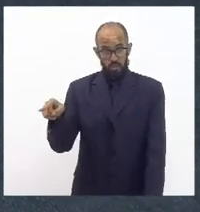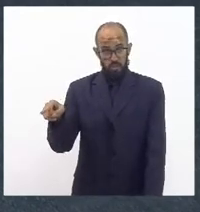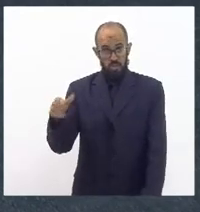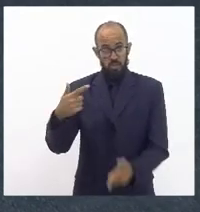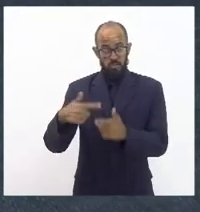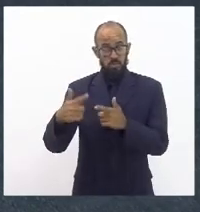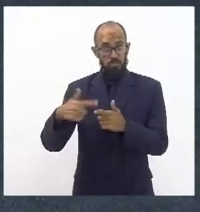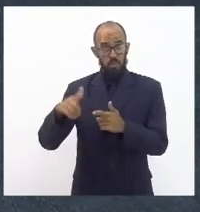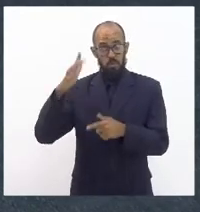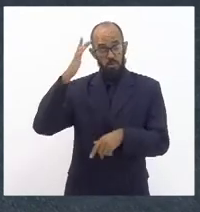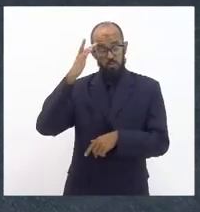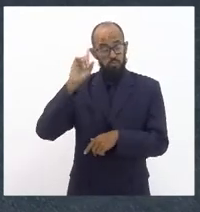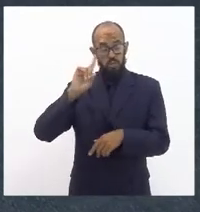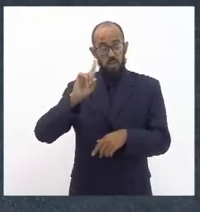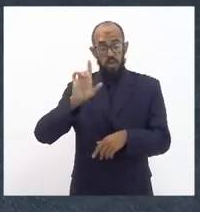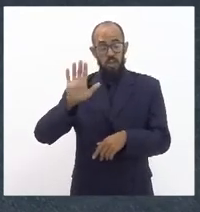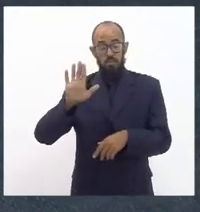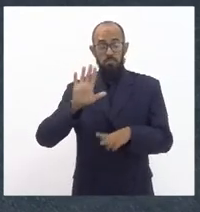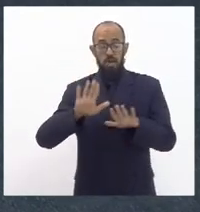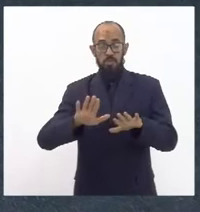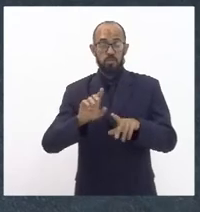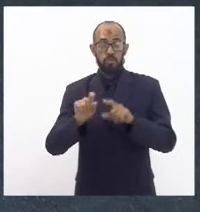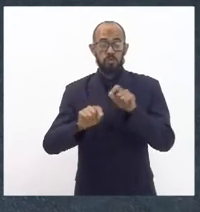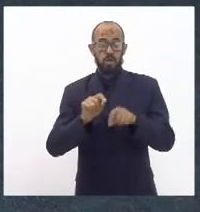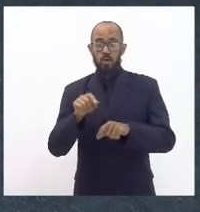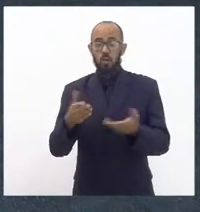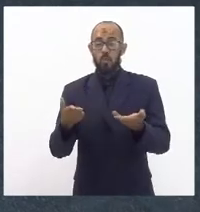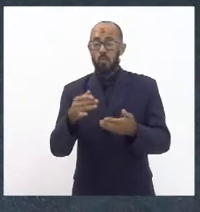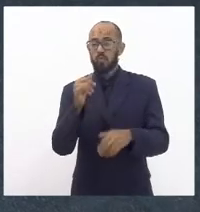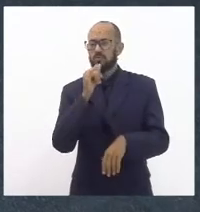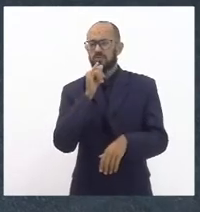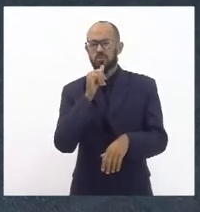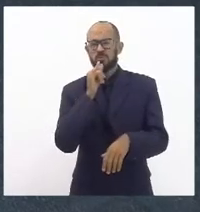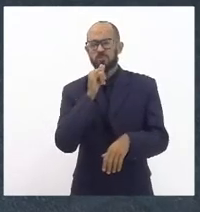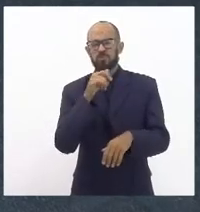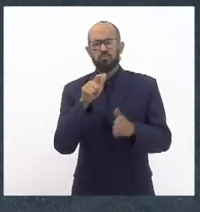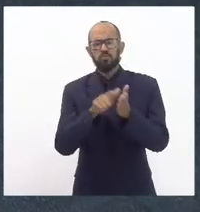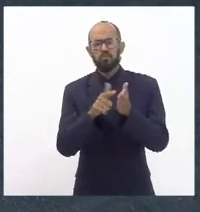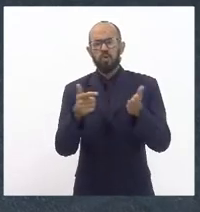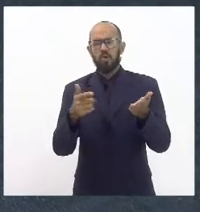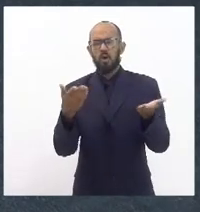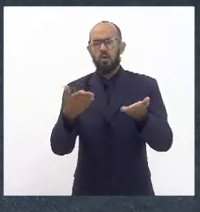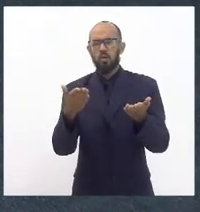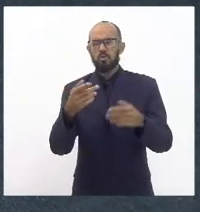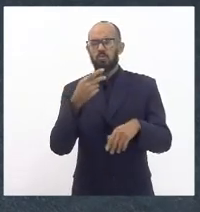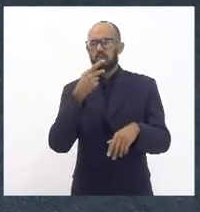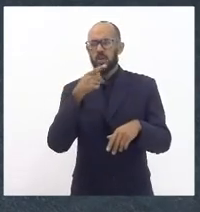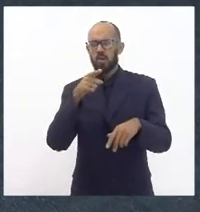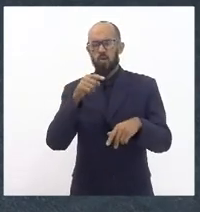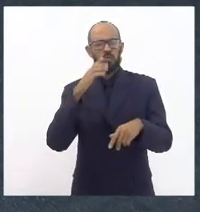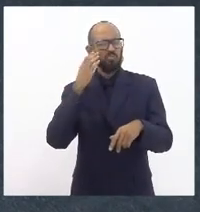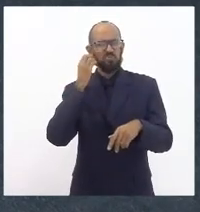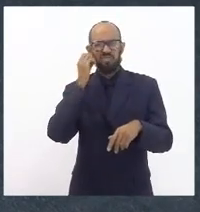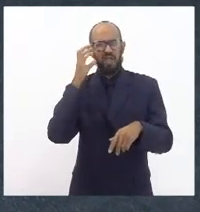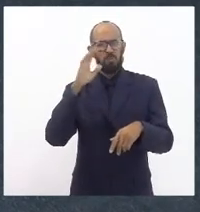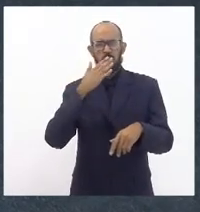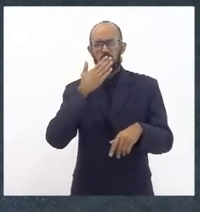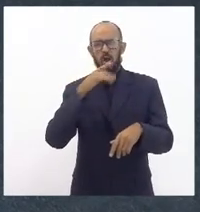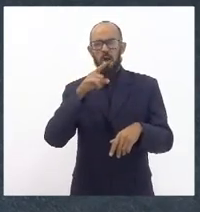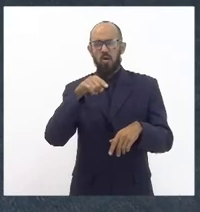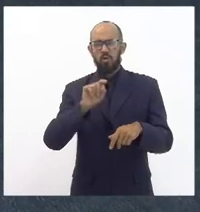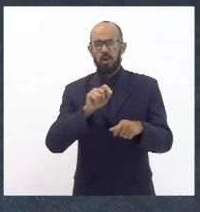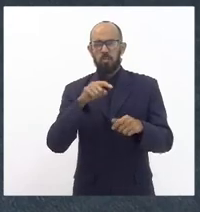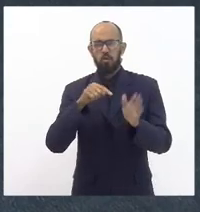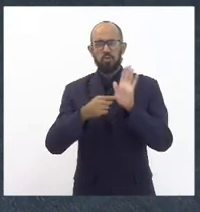eu não sei hoje por exemplo um jornal Aí eu não me lembro qual tá trazendo a